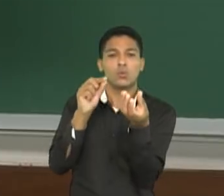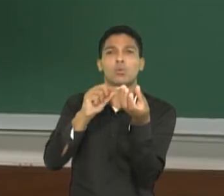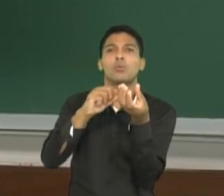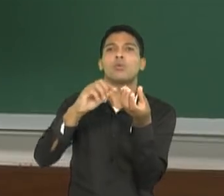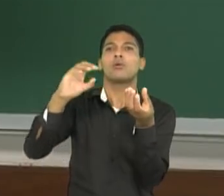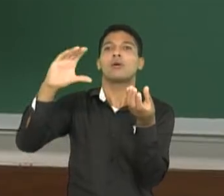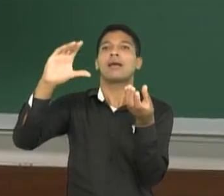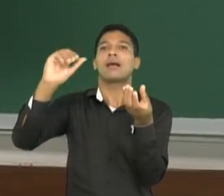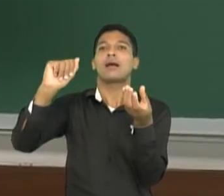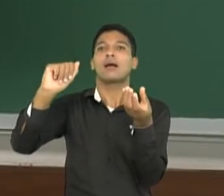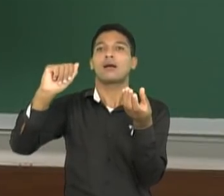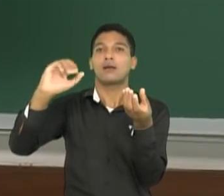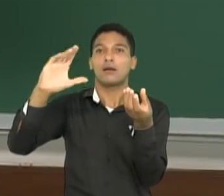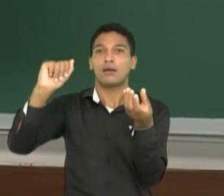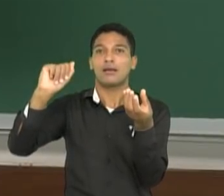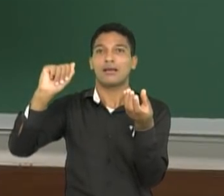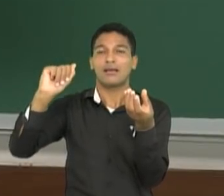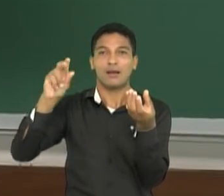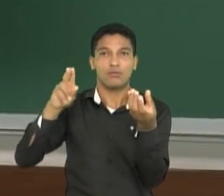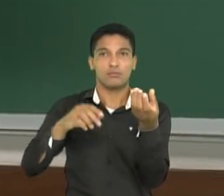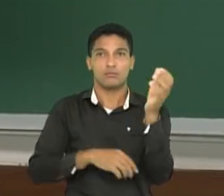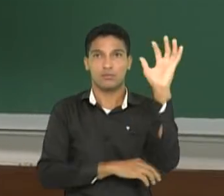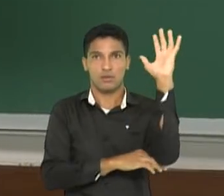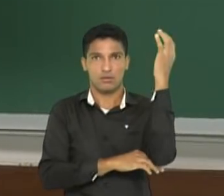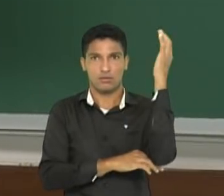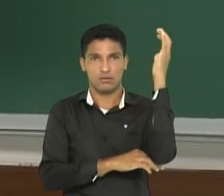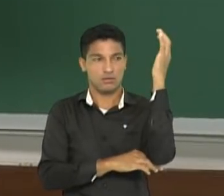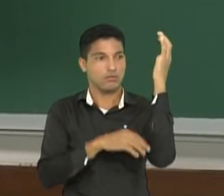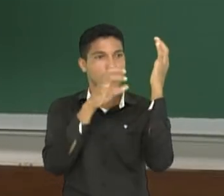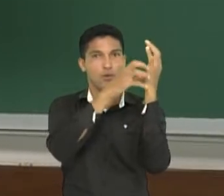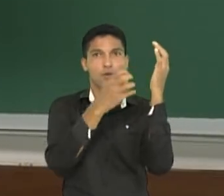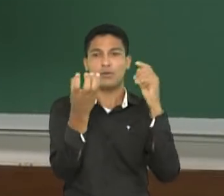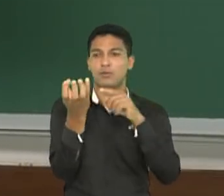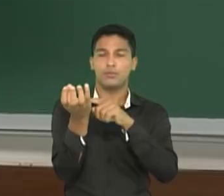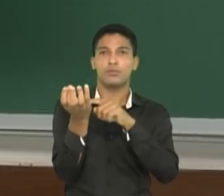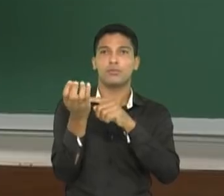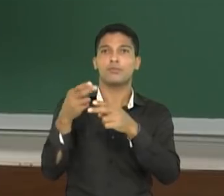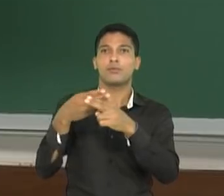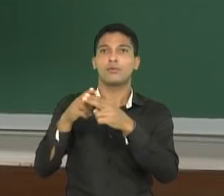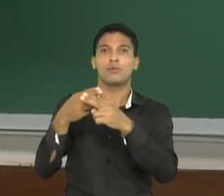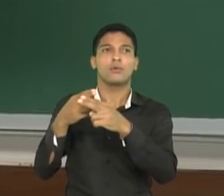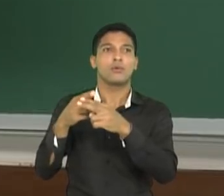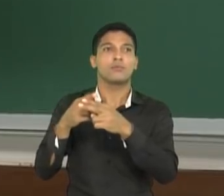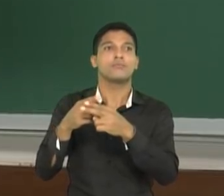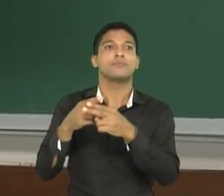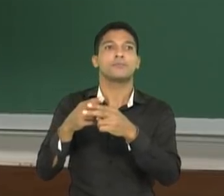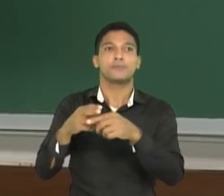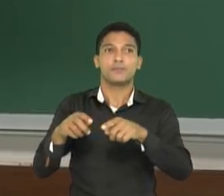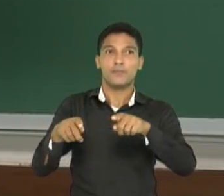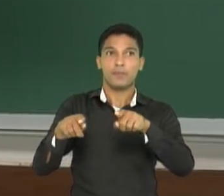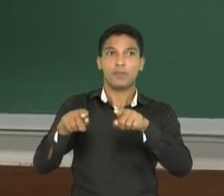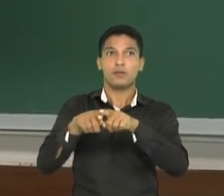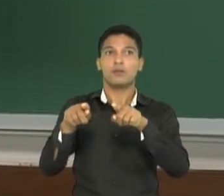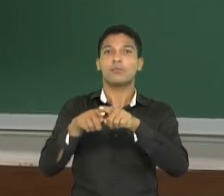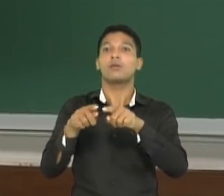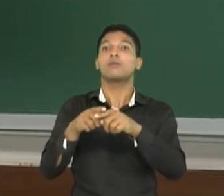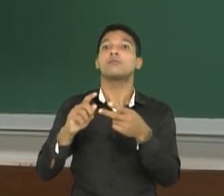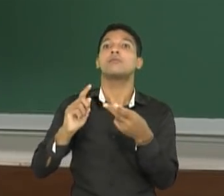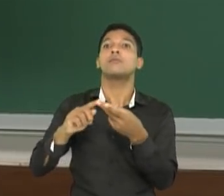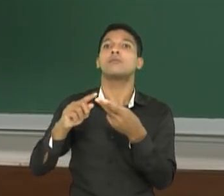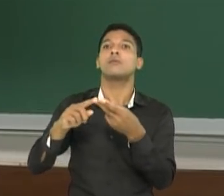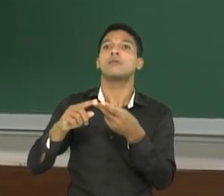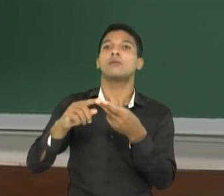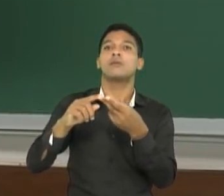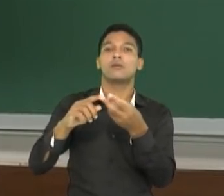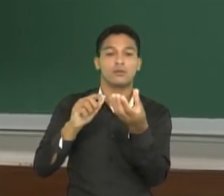fator, inclusive, histórico. Desde a época da colonização, a gente teve lá o desenvolvimento das lavouras de